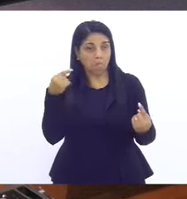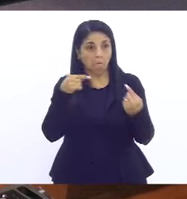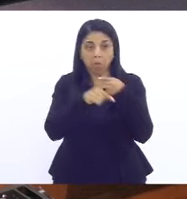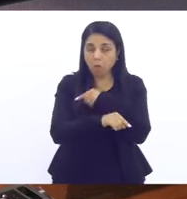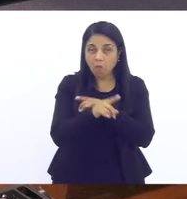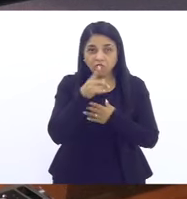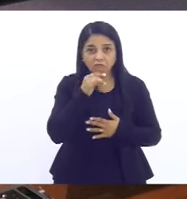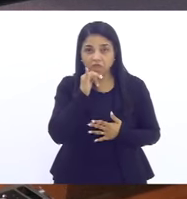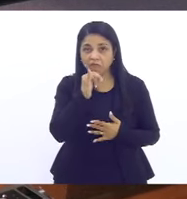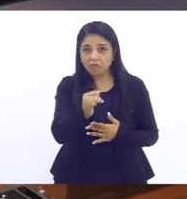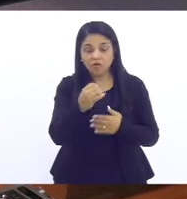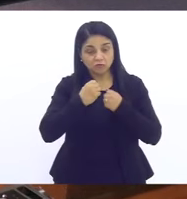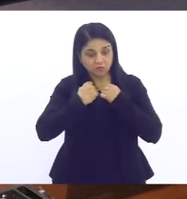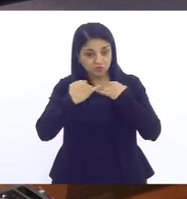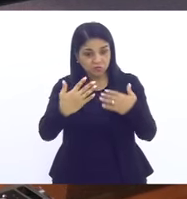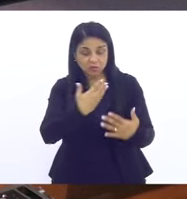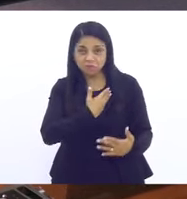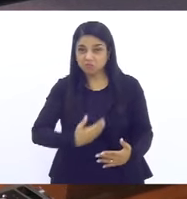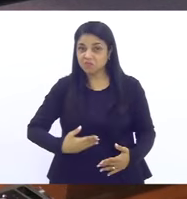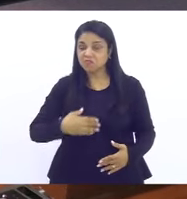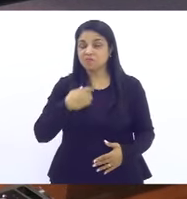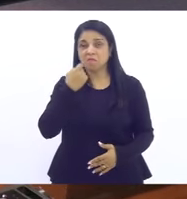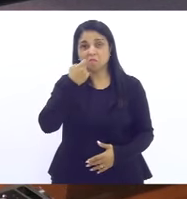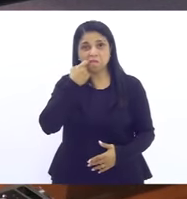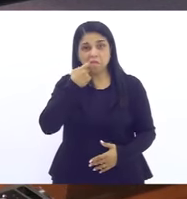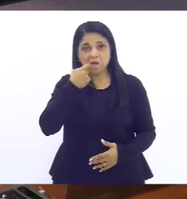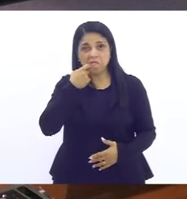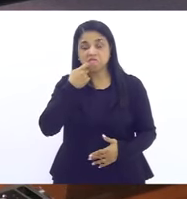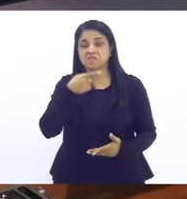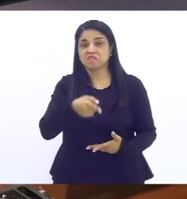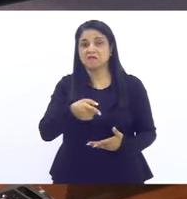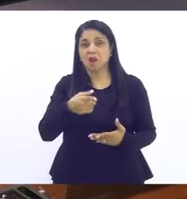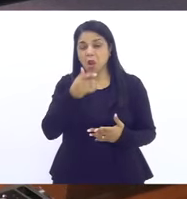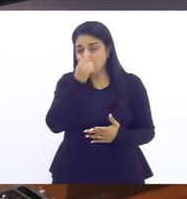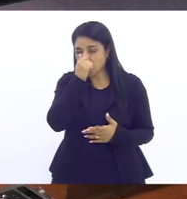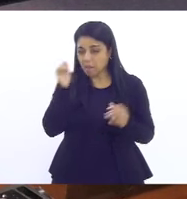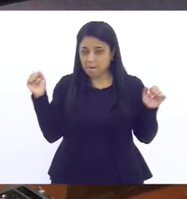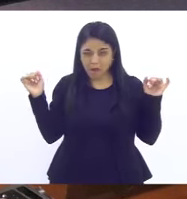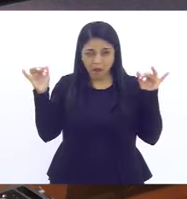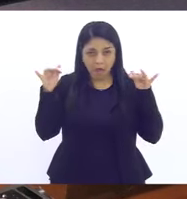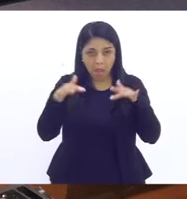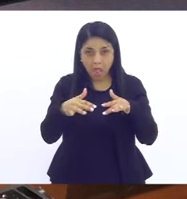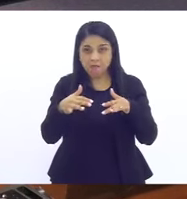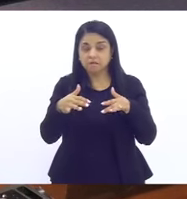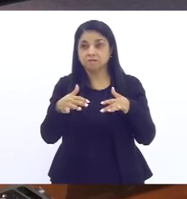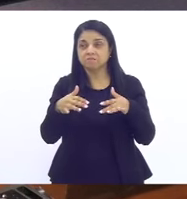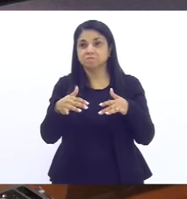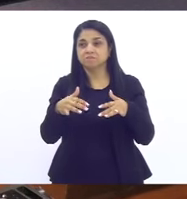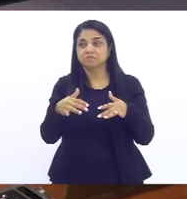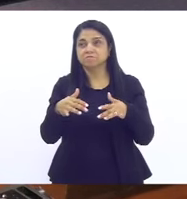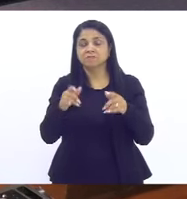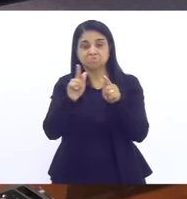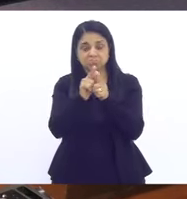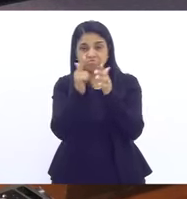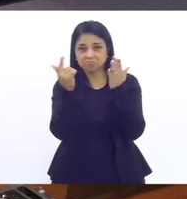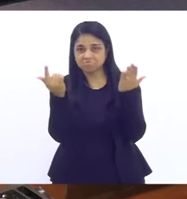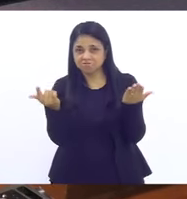É audiência pública lotada, uma sexta-feira, deputado Rodrigo Amorim. Lotada. Aí tu pega as manchetes de